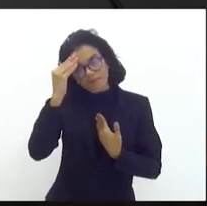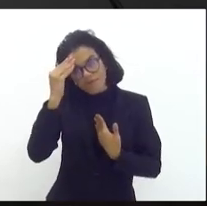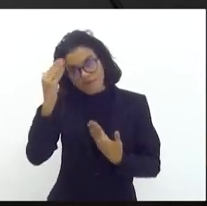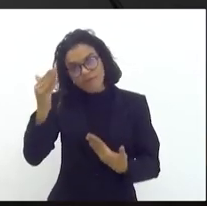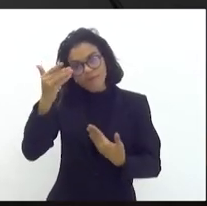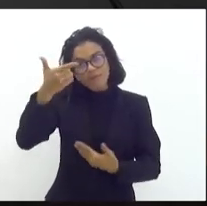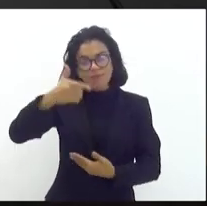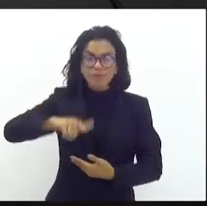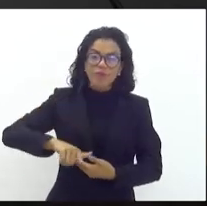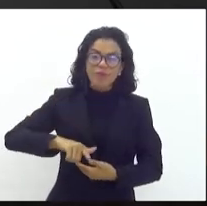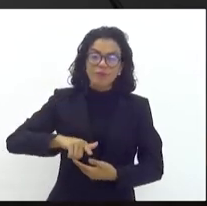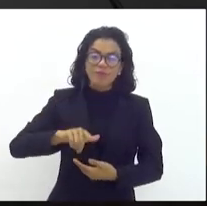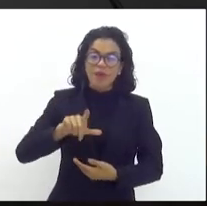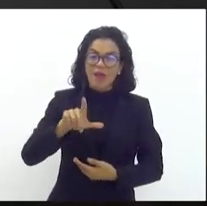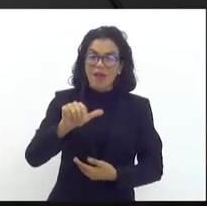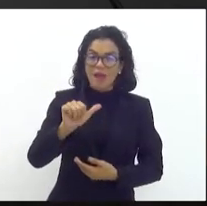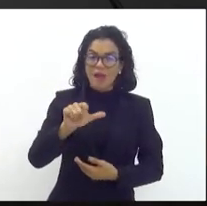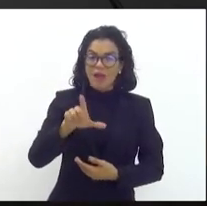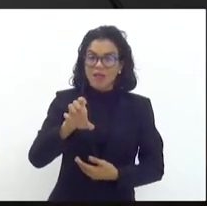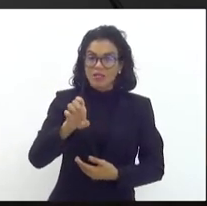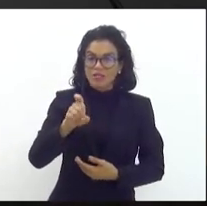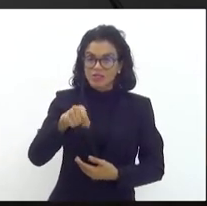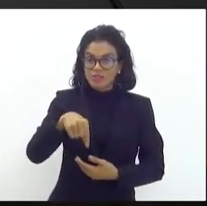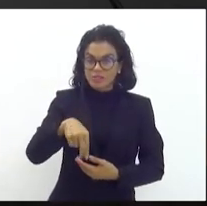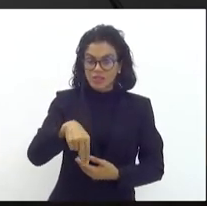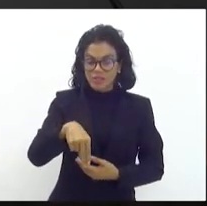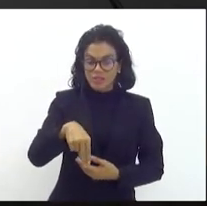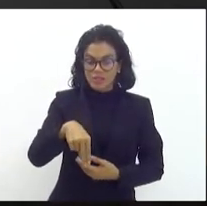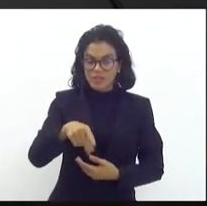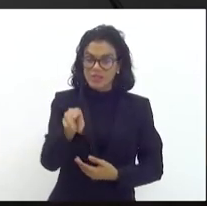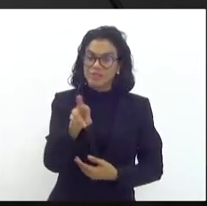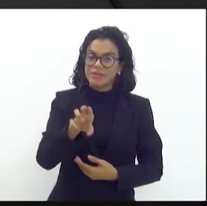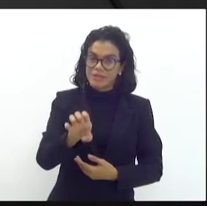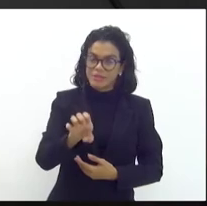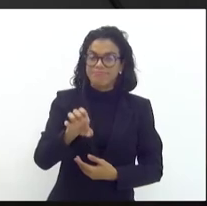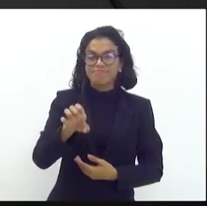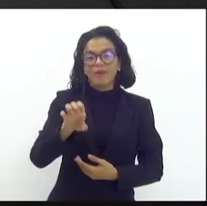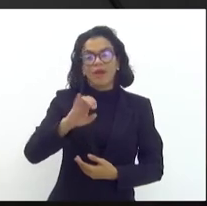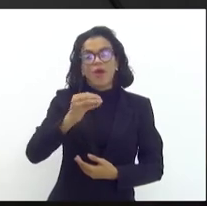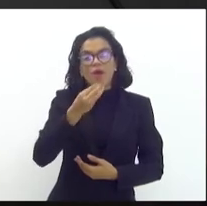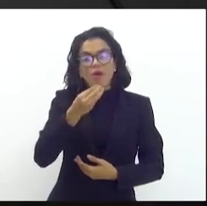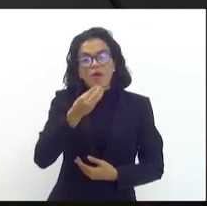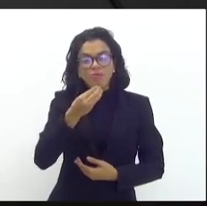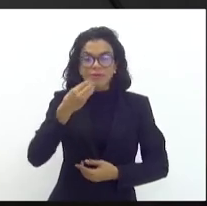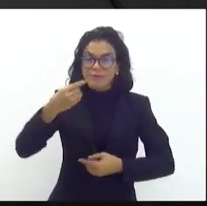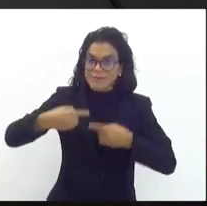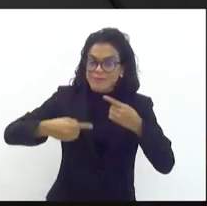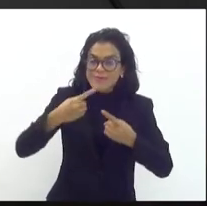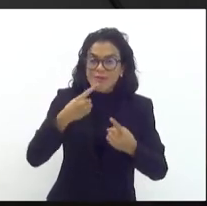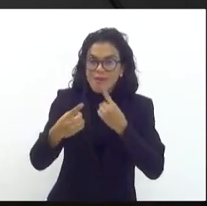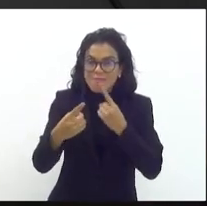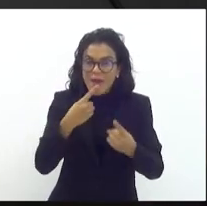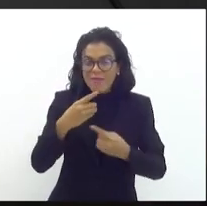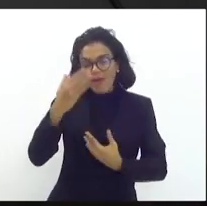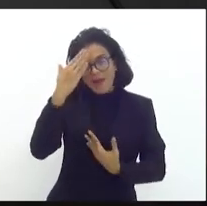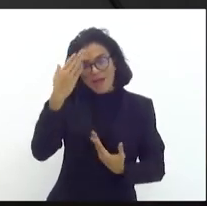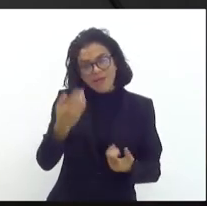mais uma vez Alexandre a oportunidade desse debate agradecer a parceria sempre